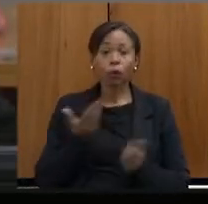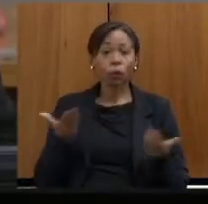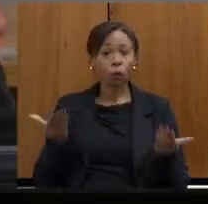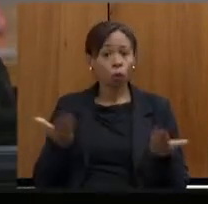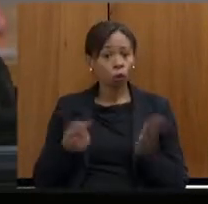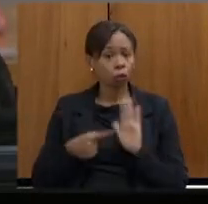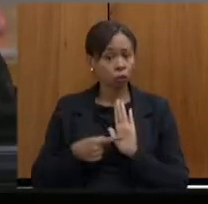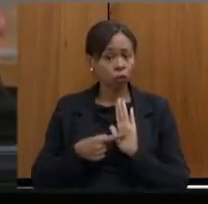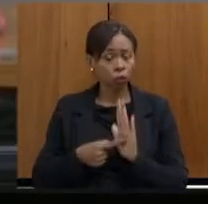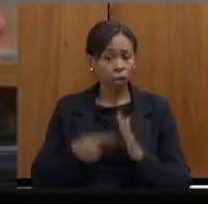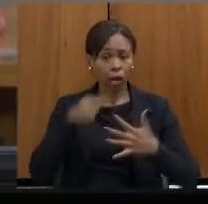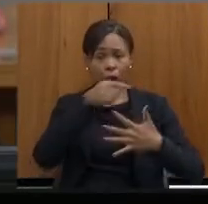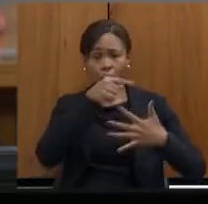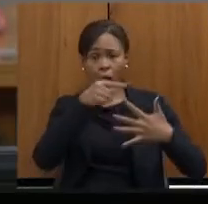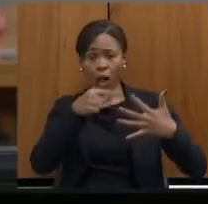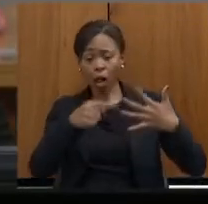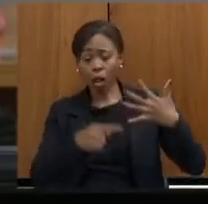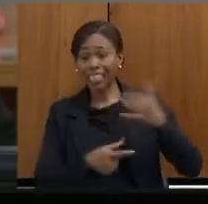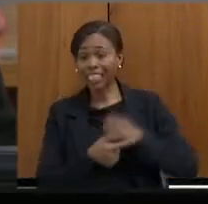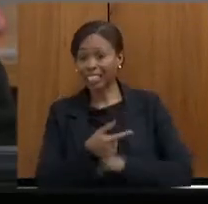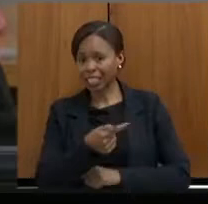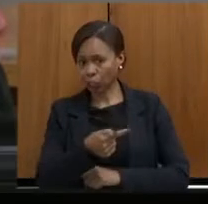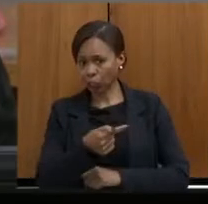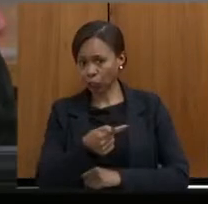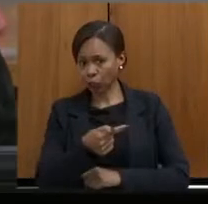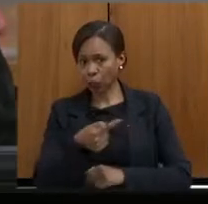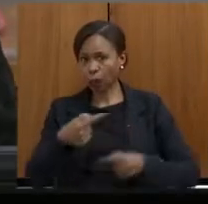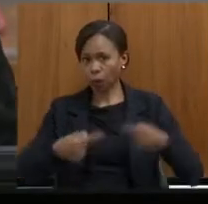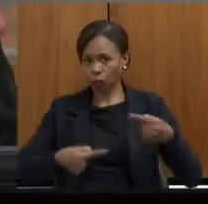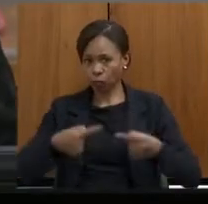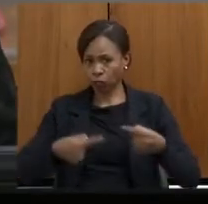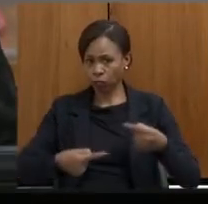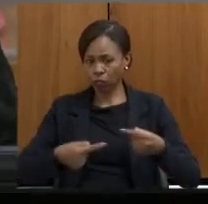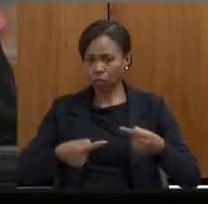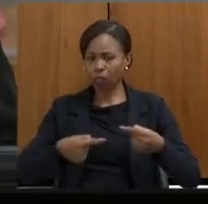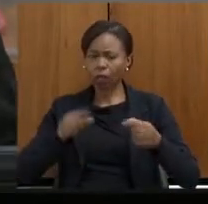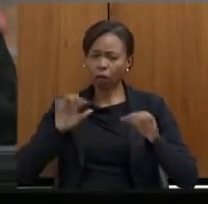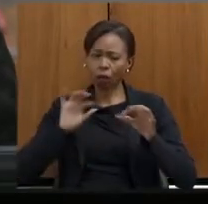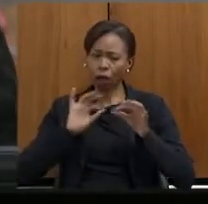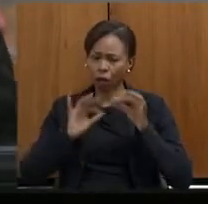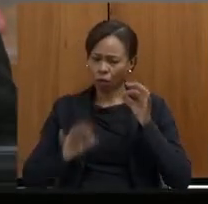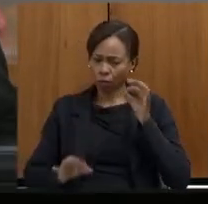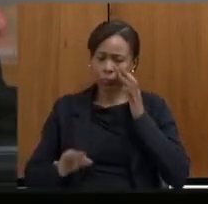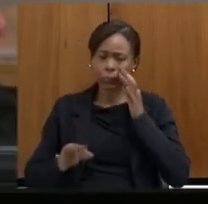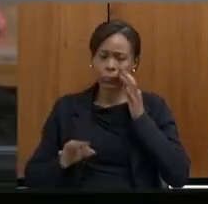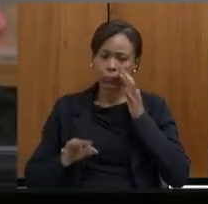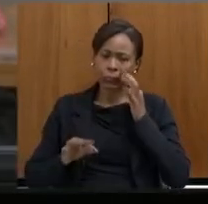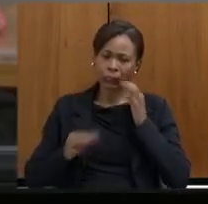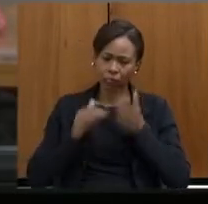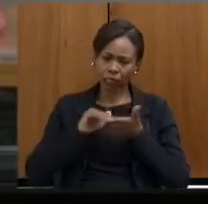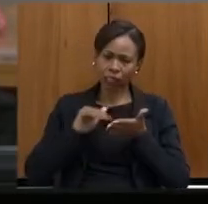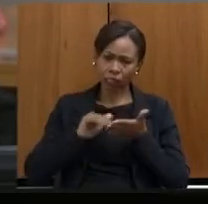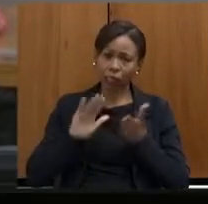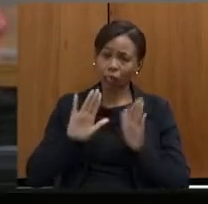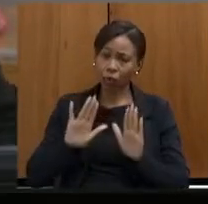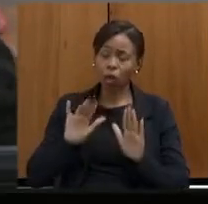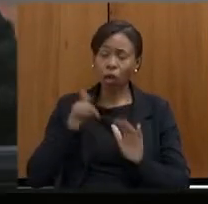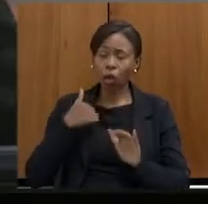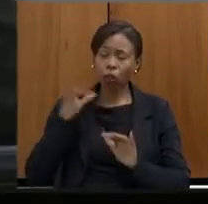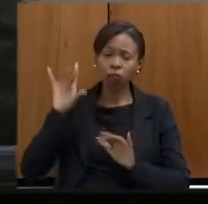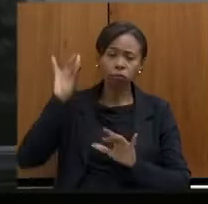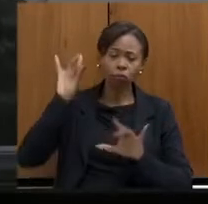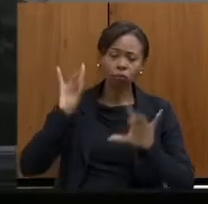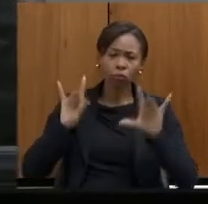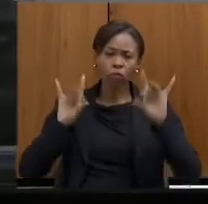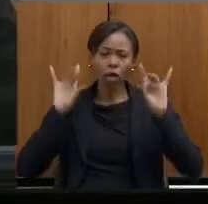como são 7 políticas, é uma secretaria muito grande, eu vou fazer apenas alguns destaques. Qualquer outro assunto que não estiver na